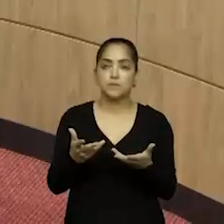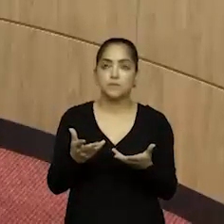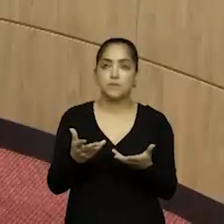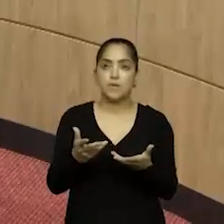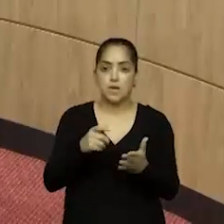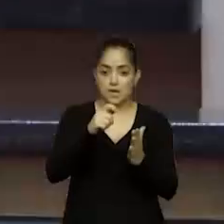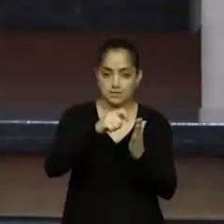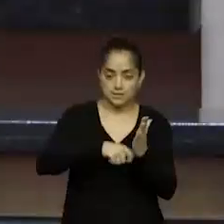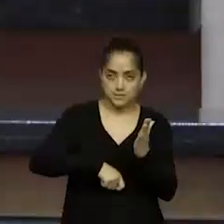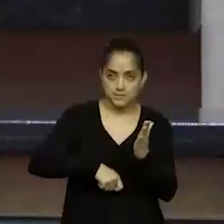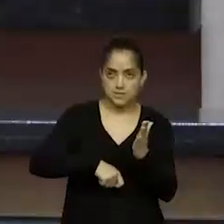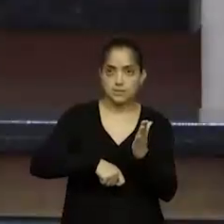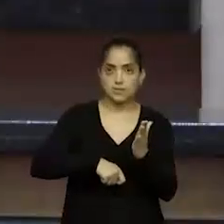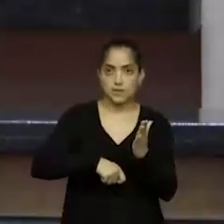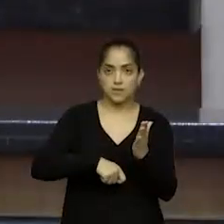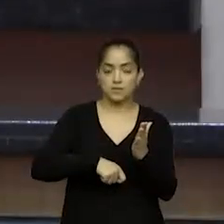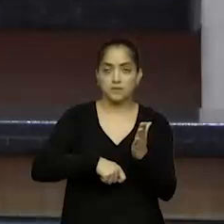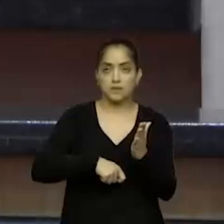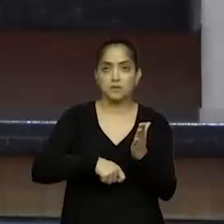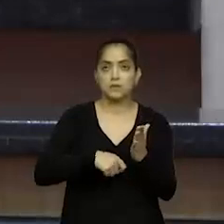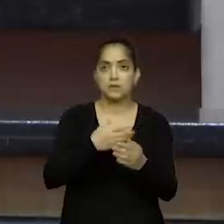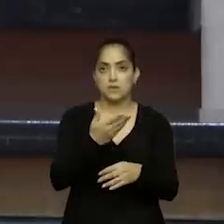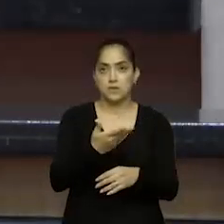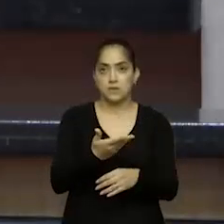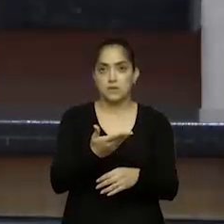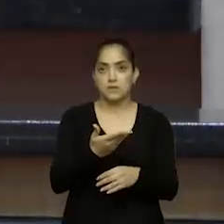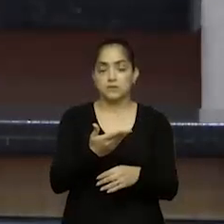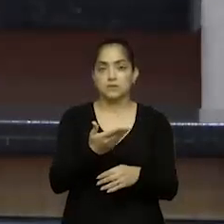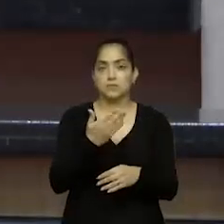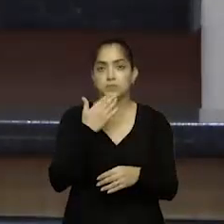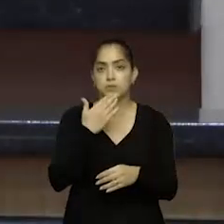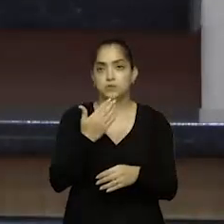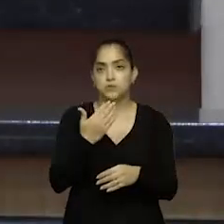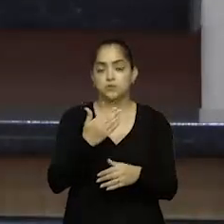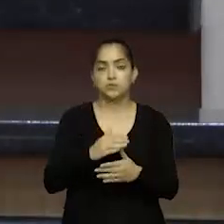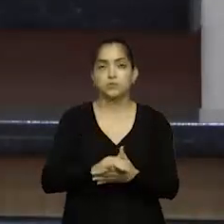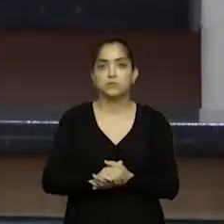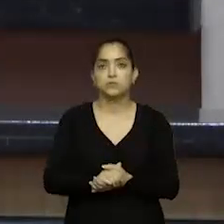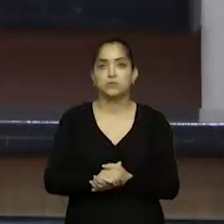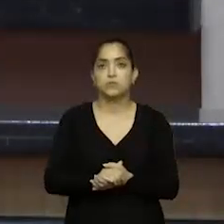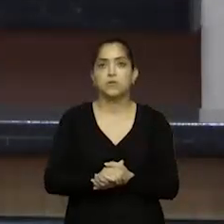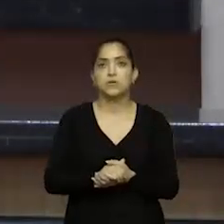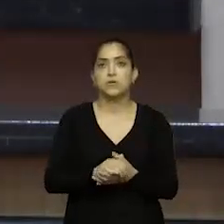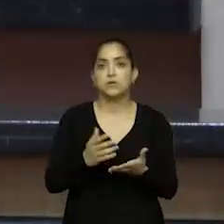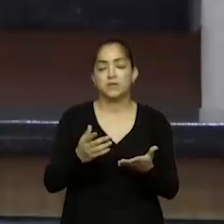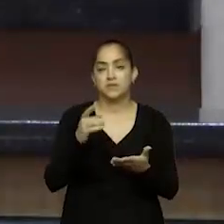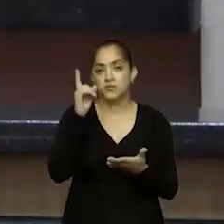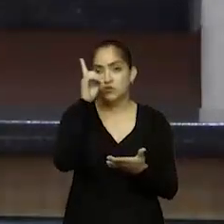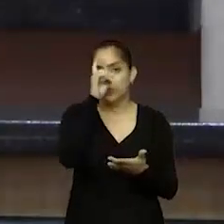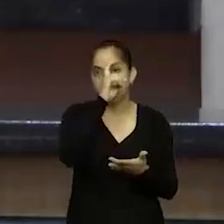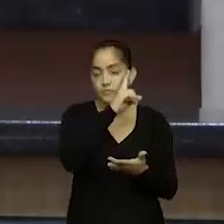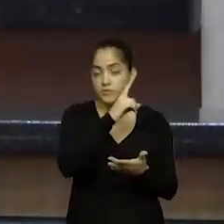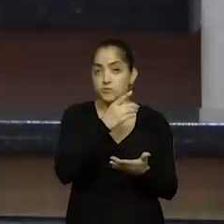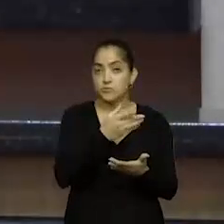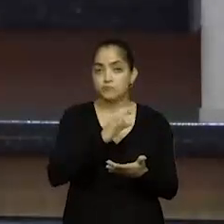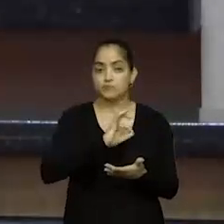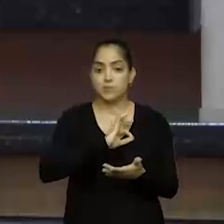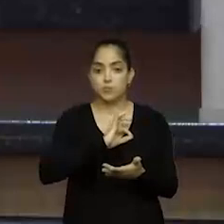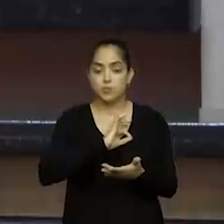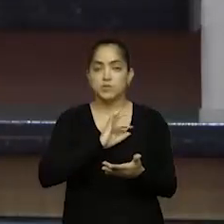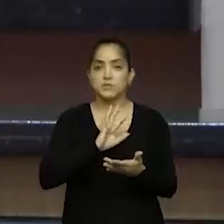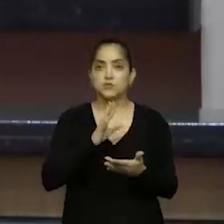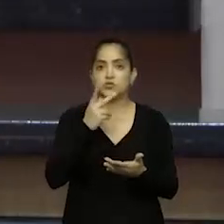coassinar também, se o autor permite, essa manifestação. Está cada vez mais difícil para a polícia, como eu